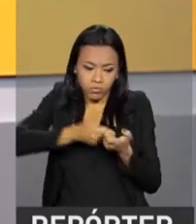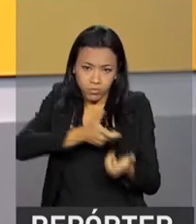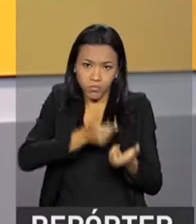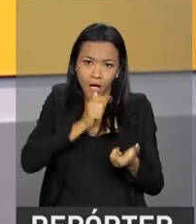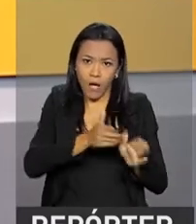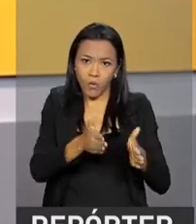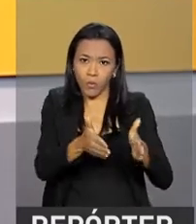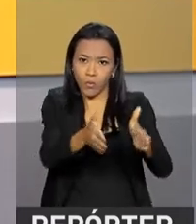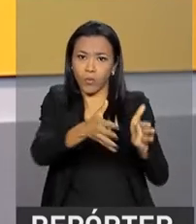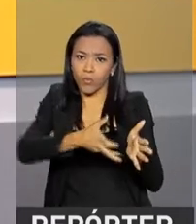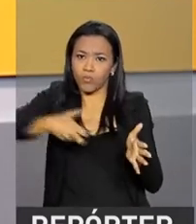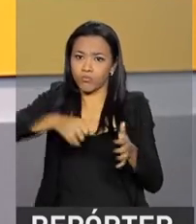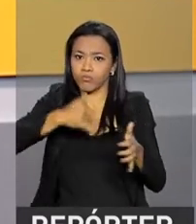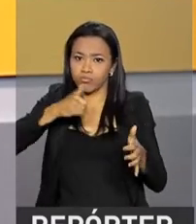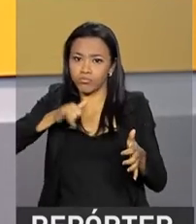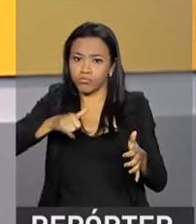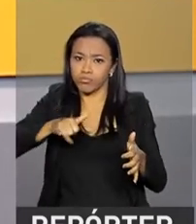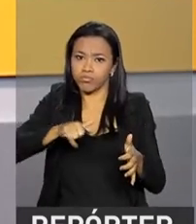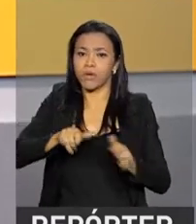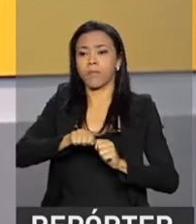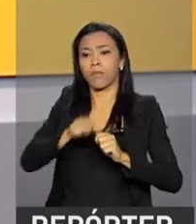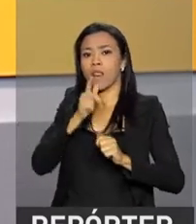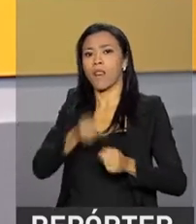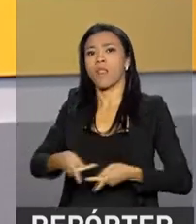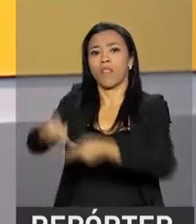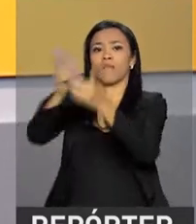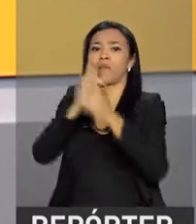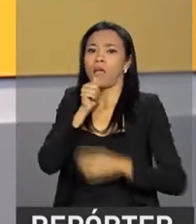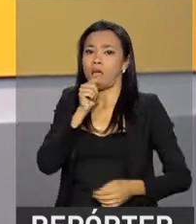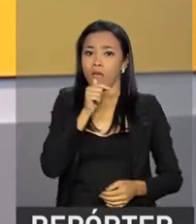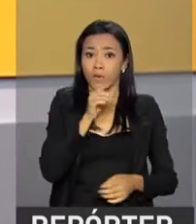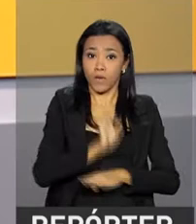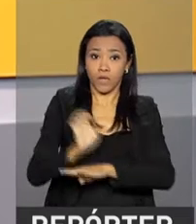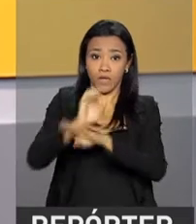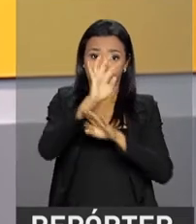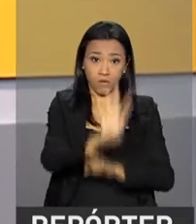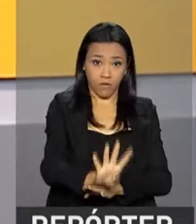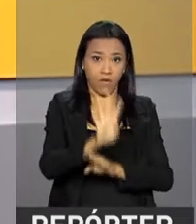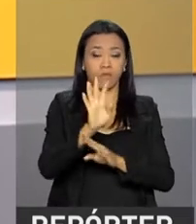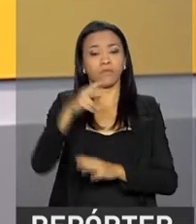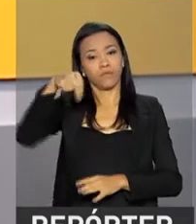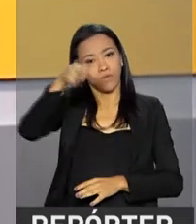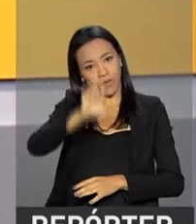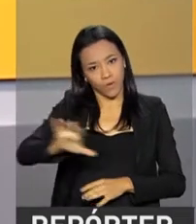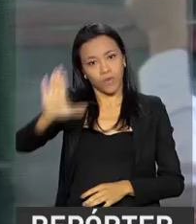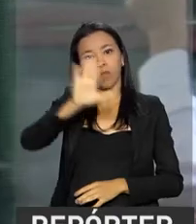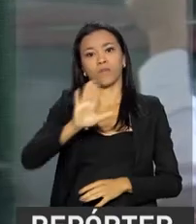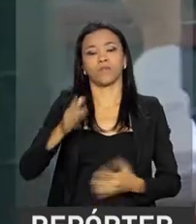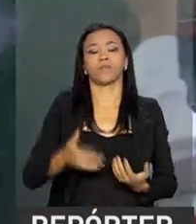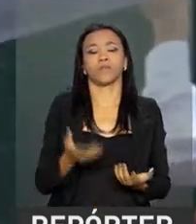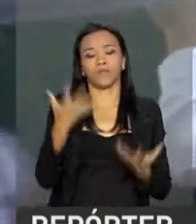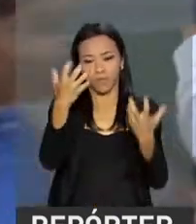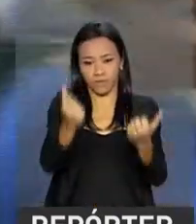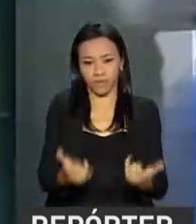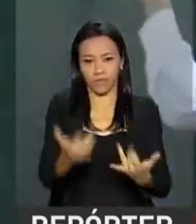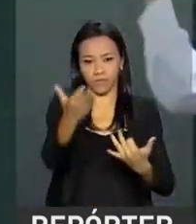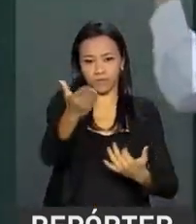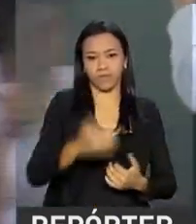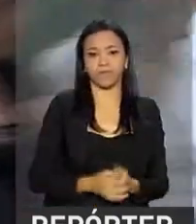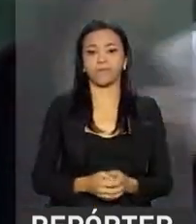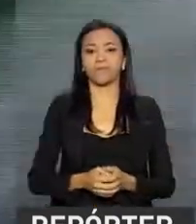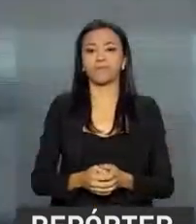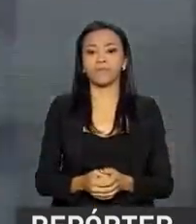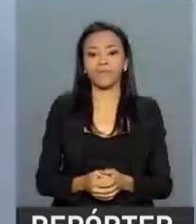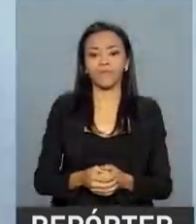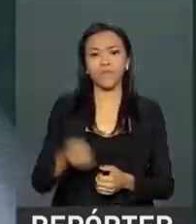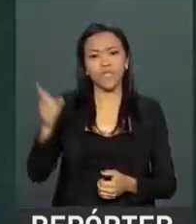terceira a população de quatro estados nordestinos quem fica pra gente ao repórter josé luiz filho os